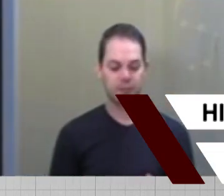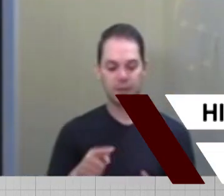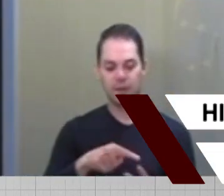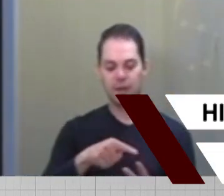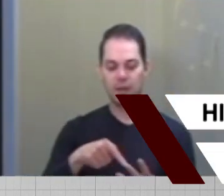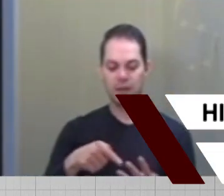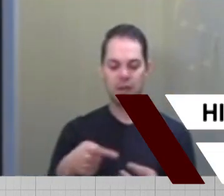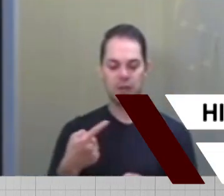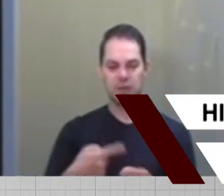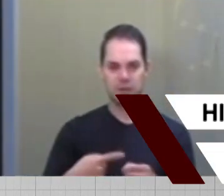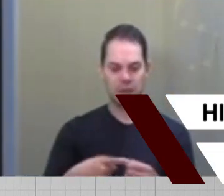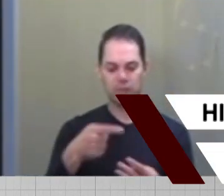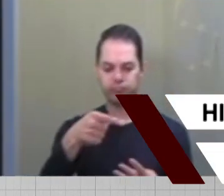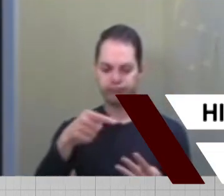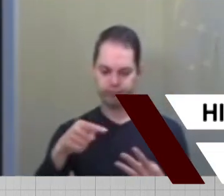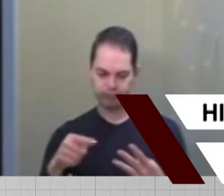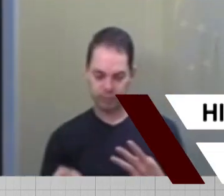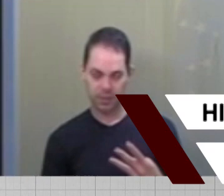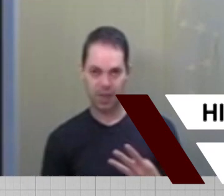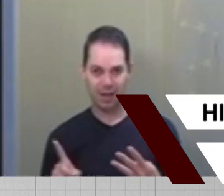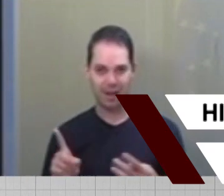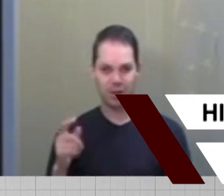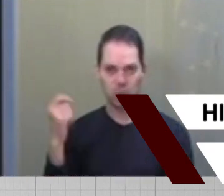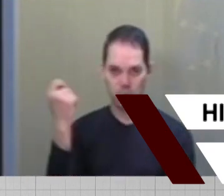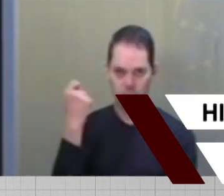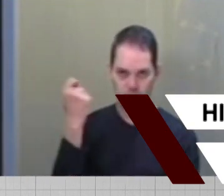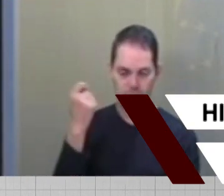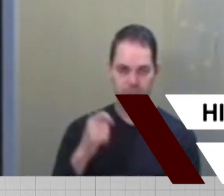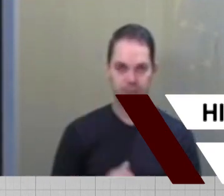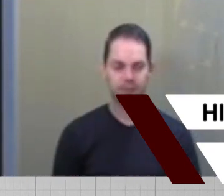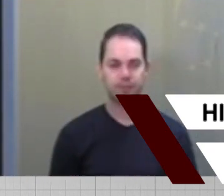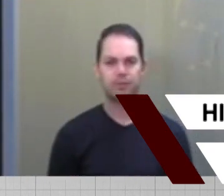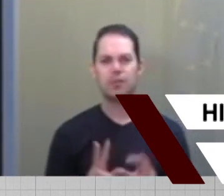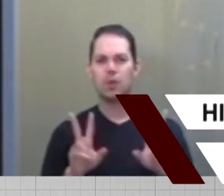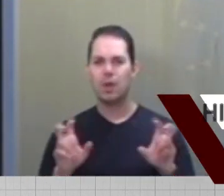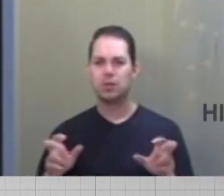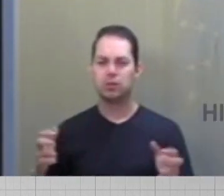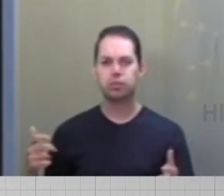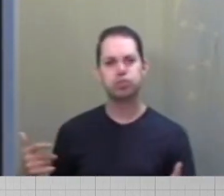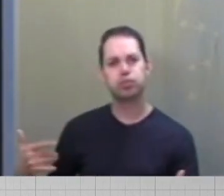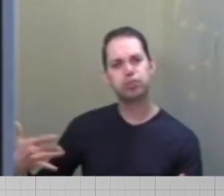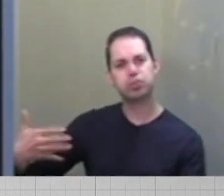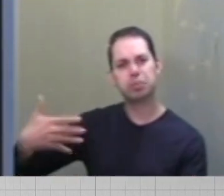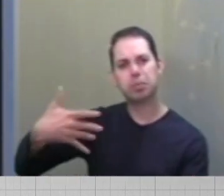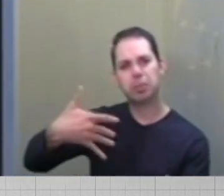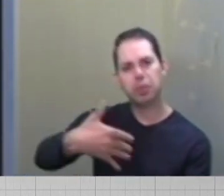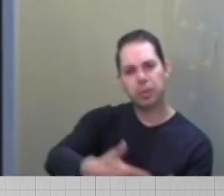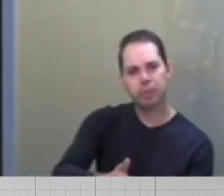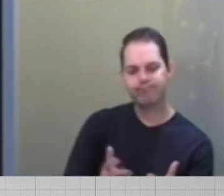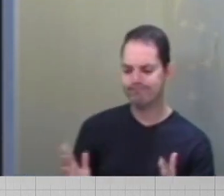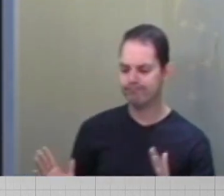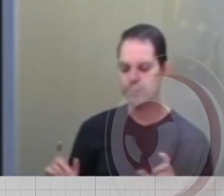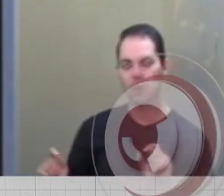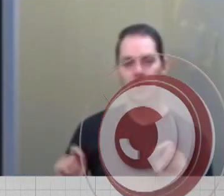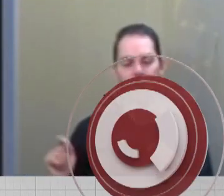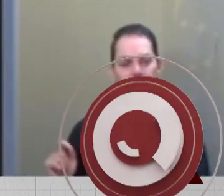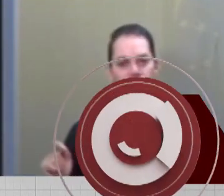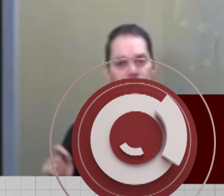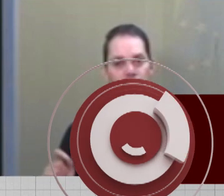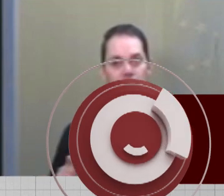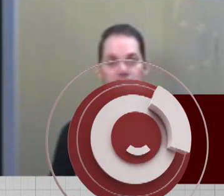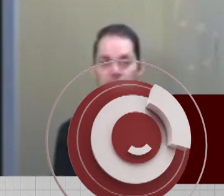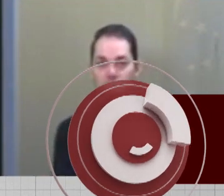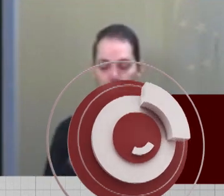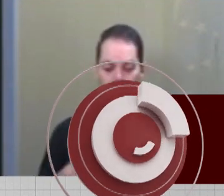de um banco interessado no assunto e as prefeituras de General Câmara, Rio Pardo e Cachoeira do Sul. As reclusas do rio